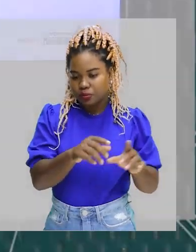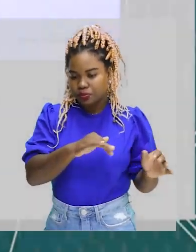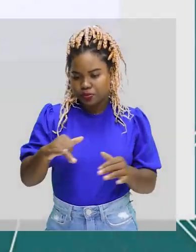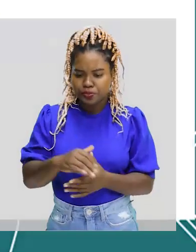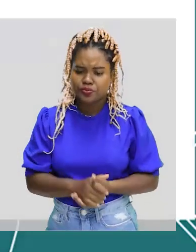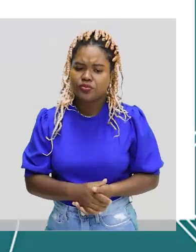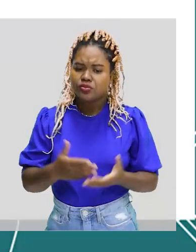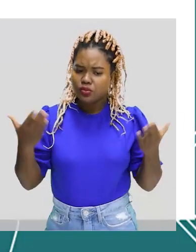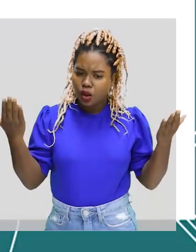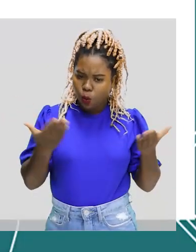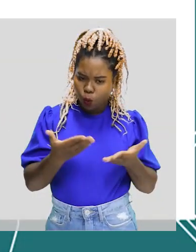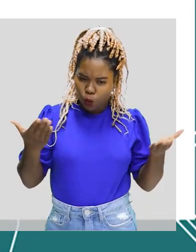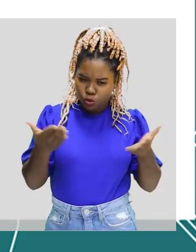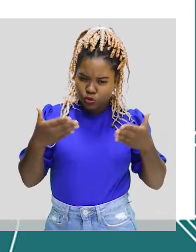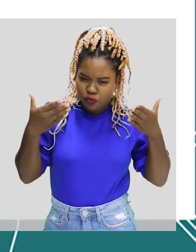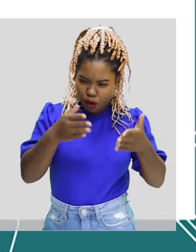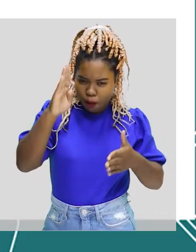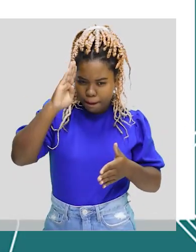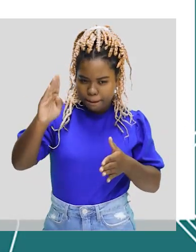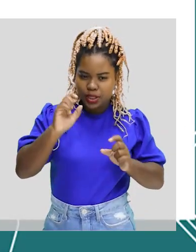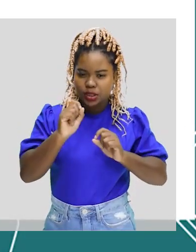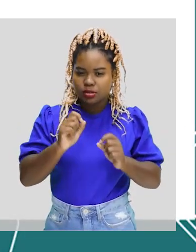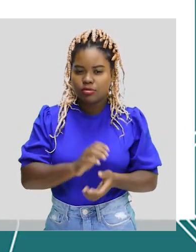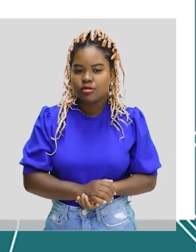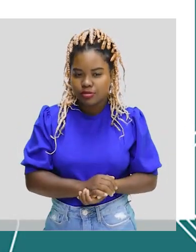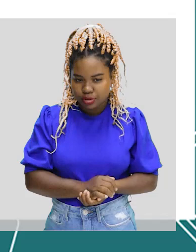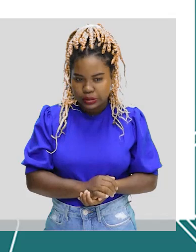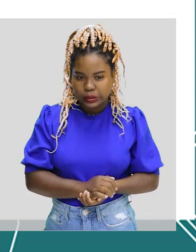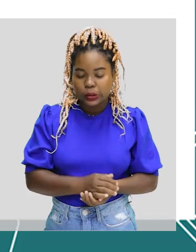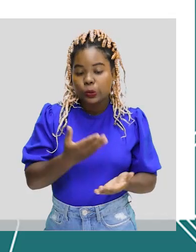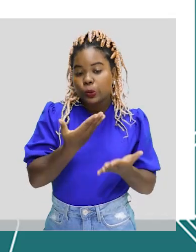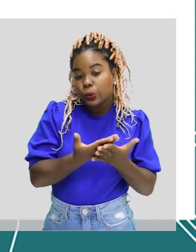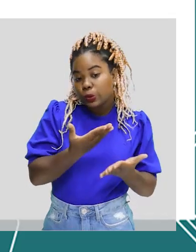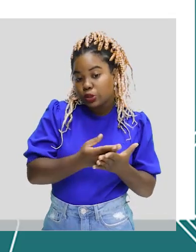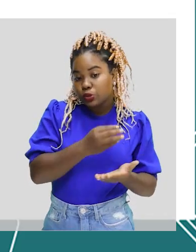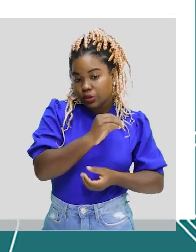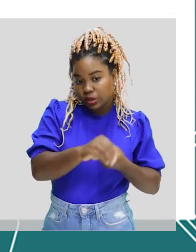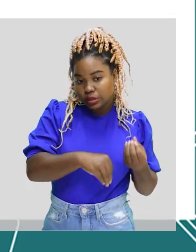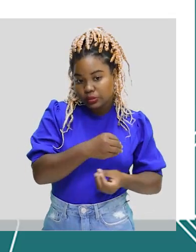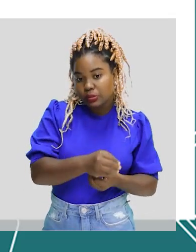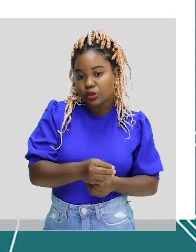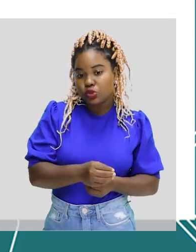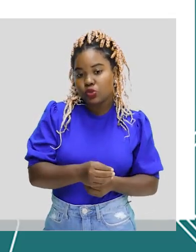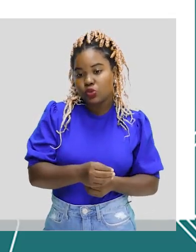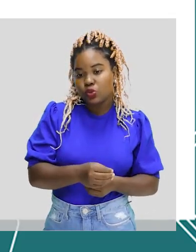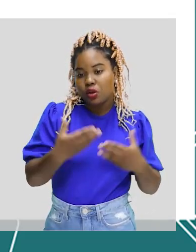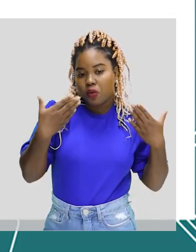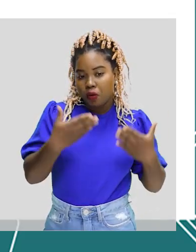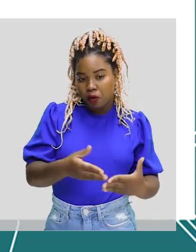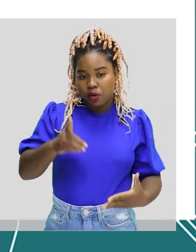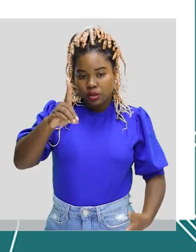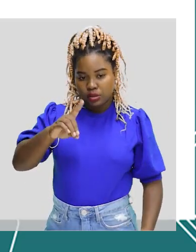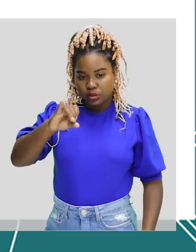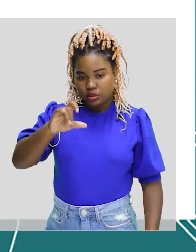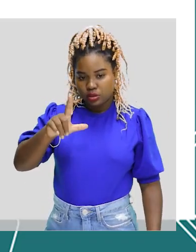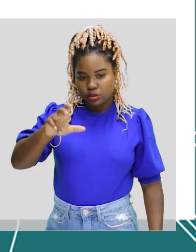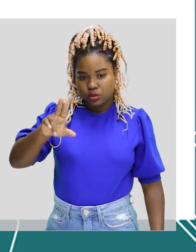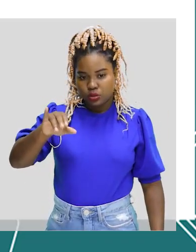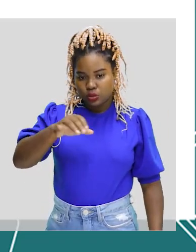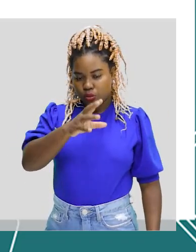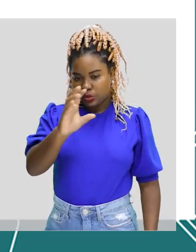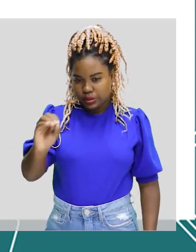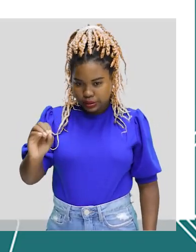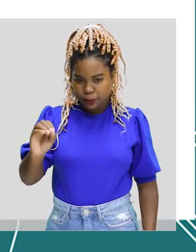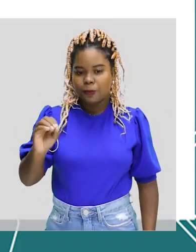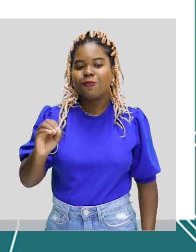vamos abordar o estudo das diluições. E você vai perceber que você frequentemente,